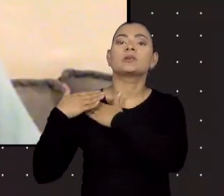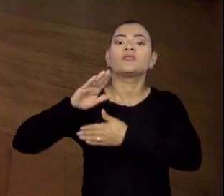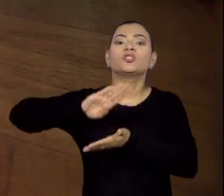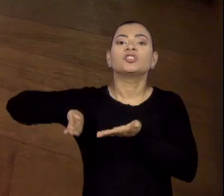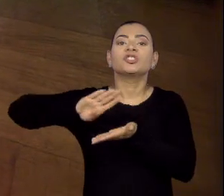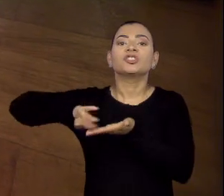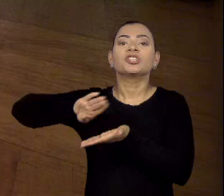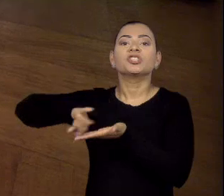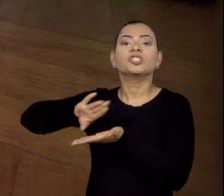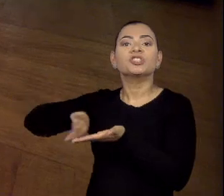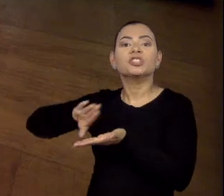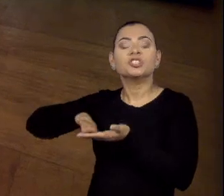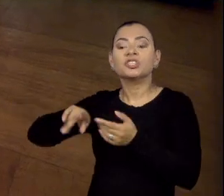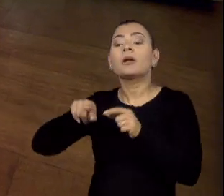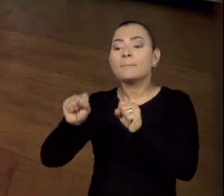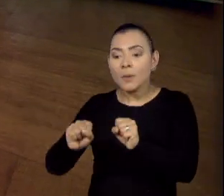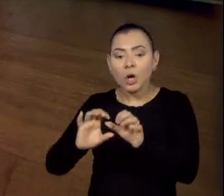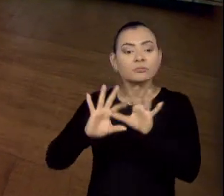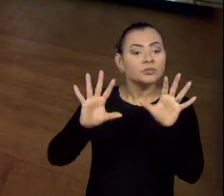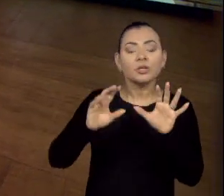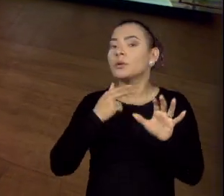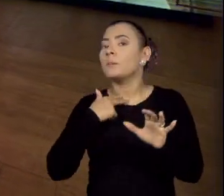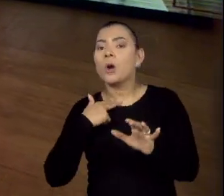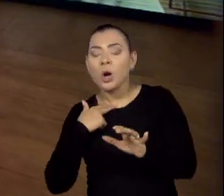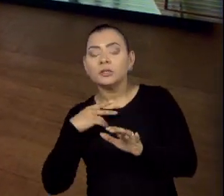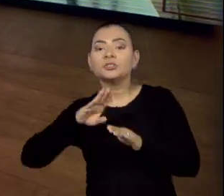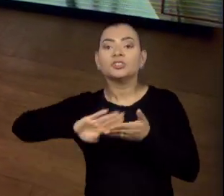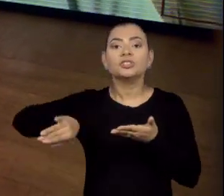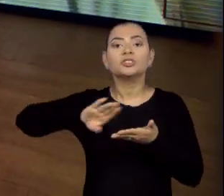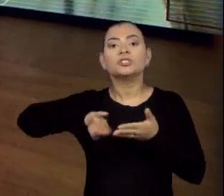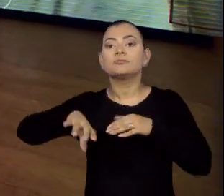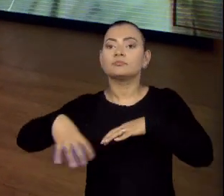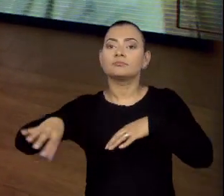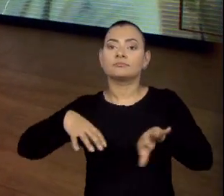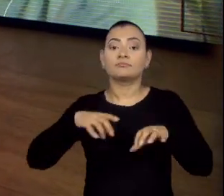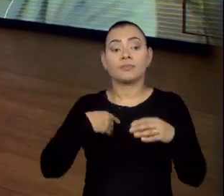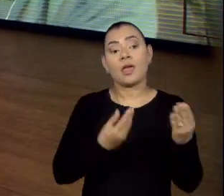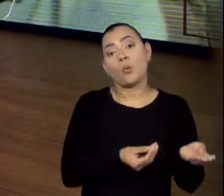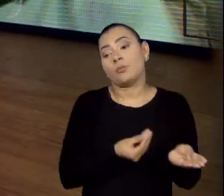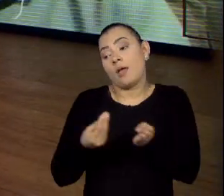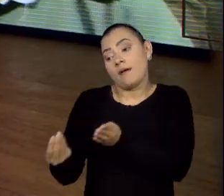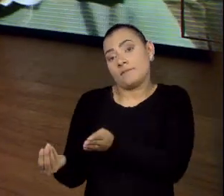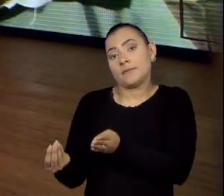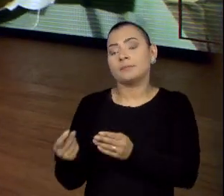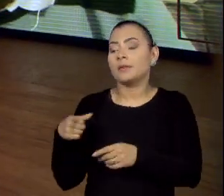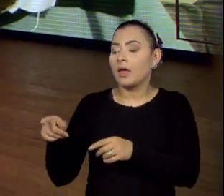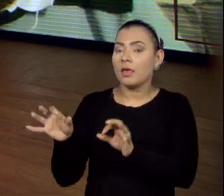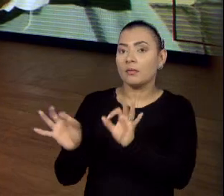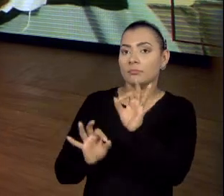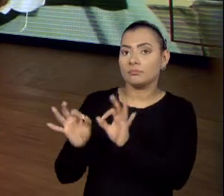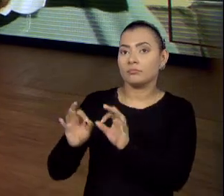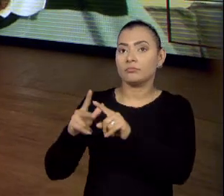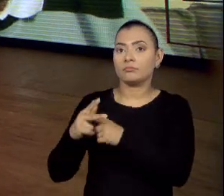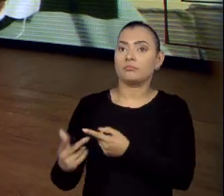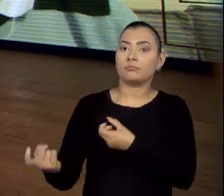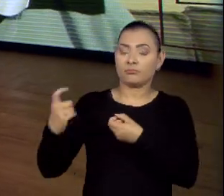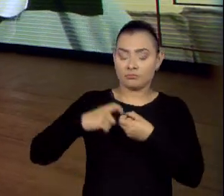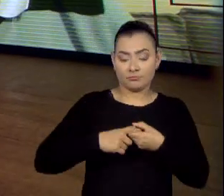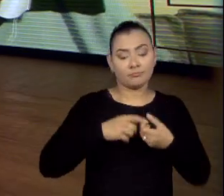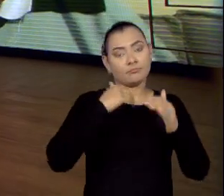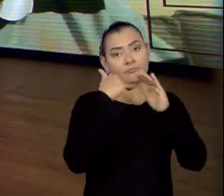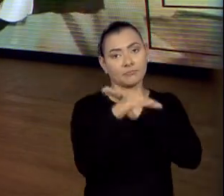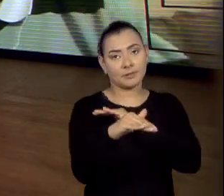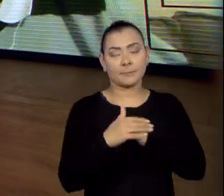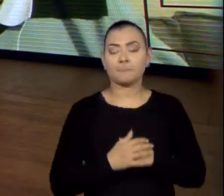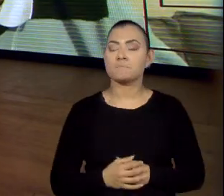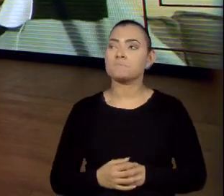de dizer para vocês o que pode e o que não pode ser publicado. Eu dei, ele devolveu a página, mandei.